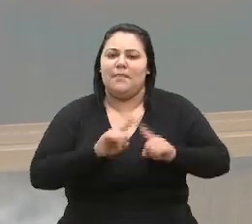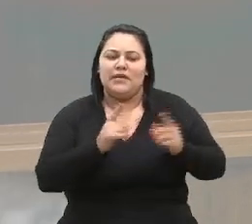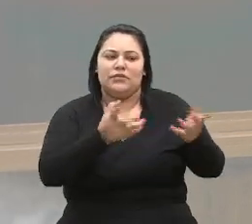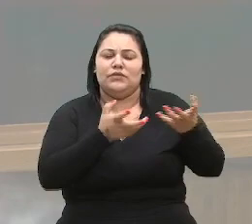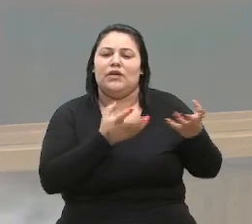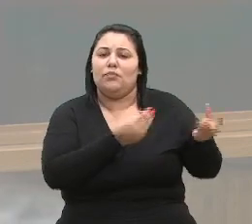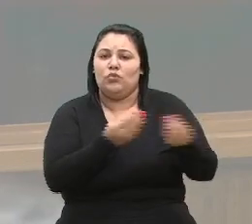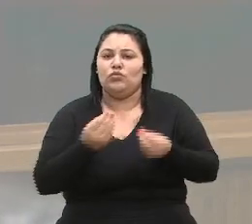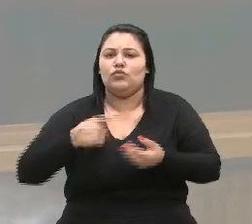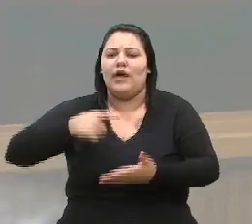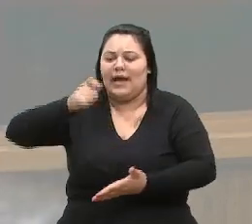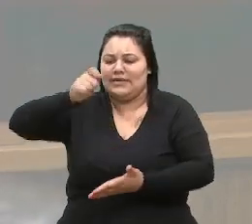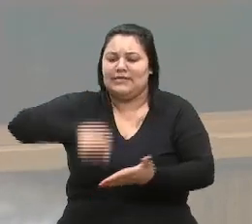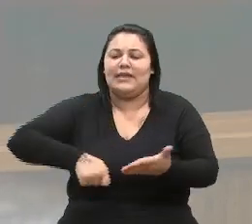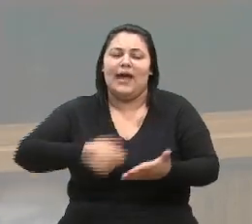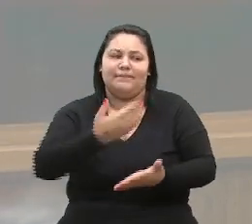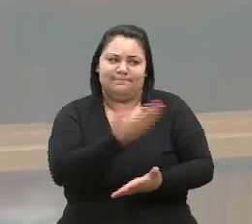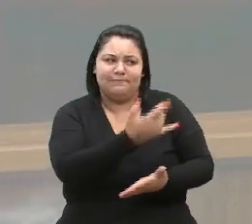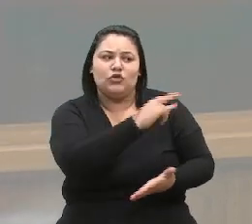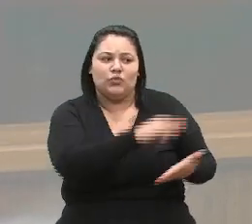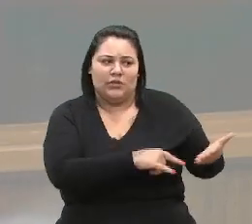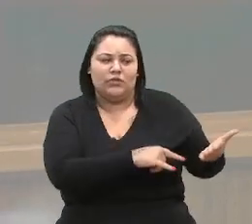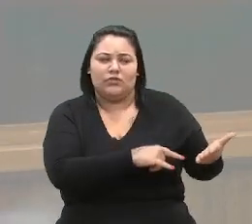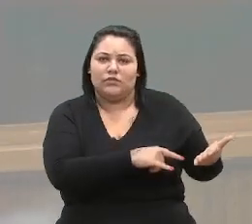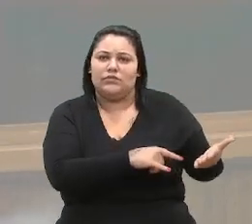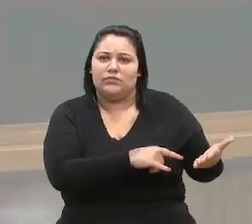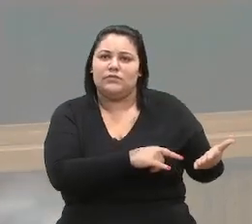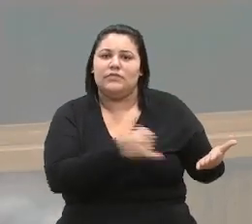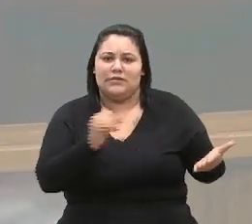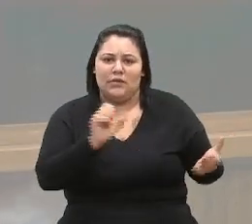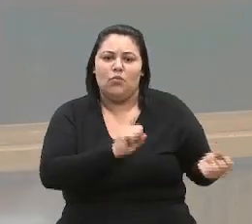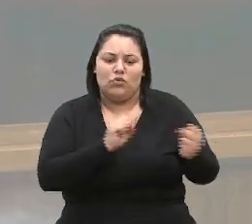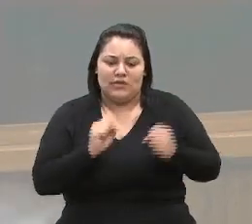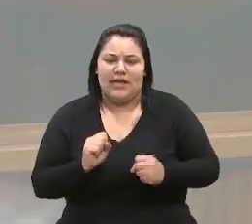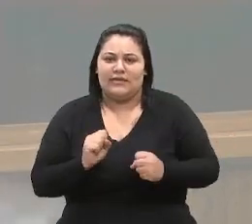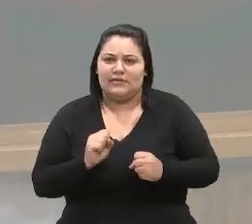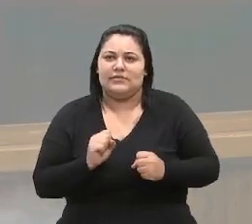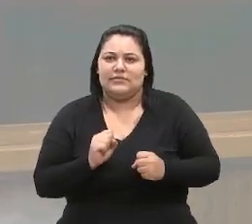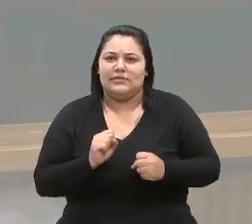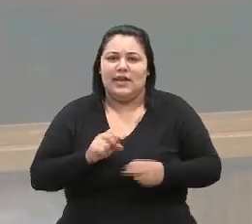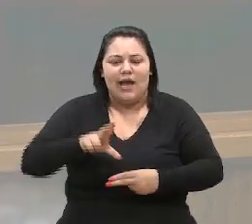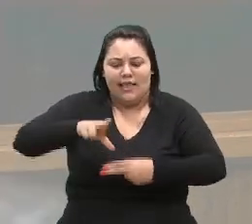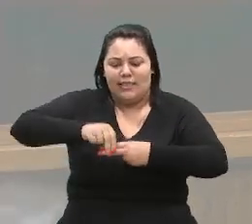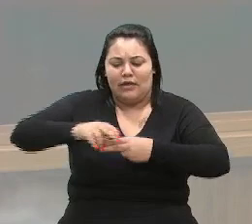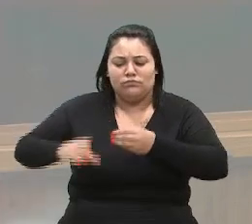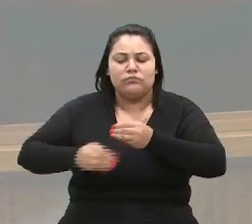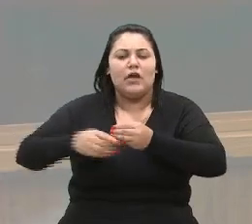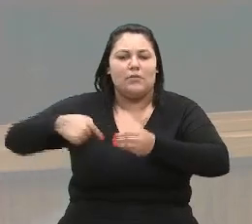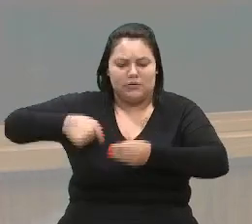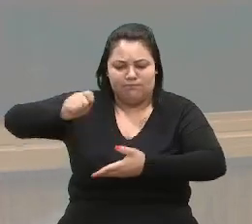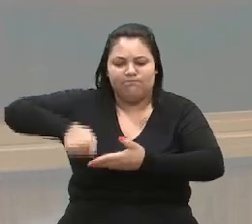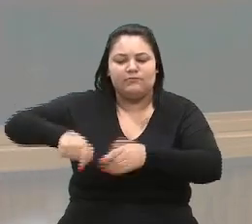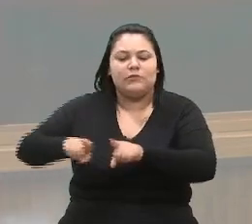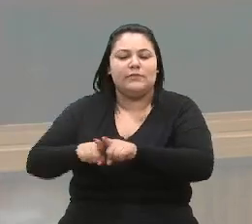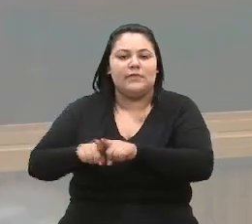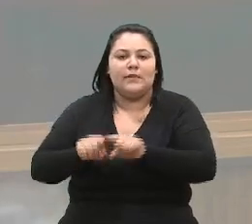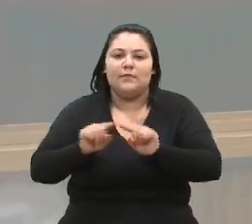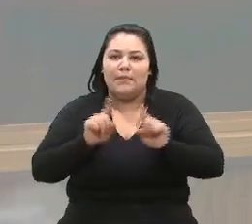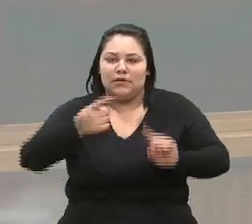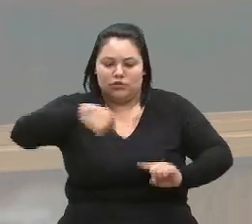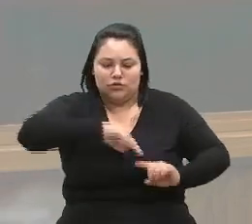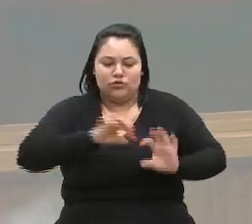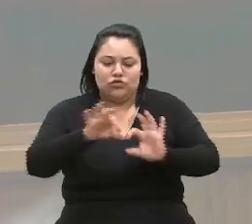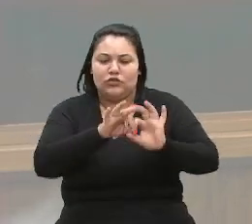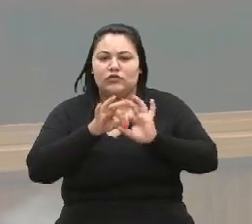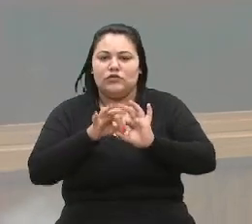de ter assinado essa moção. Se fosse para poder assinar como anexo, eu assinaria, mas a gente está junto, eu vou